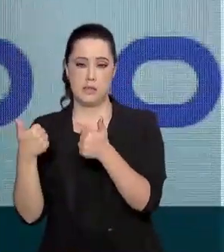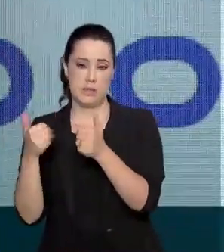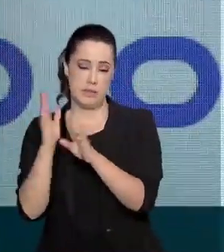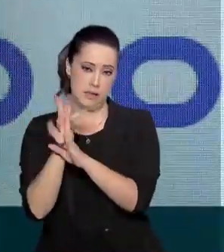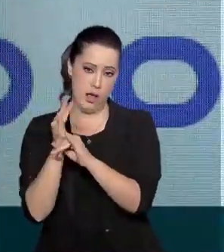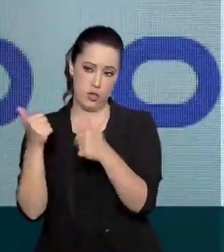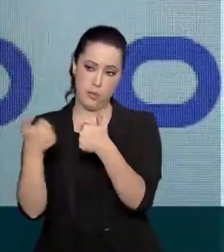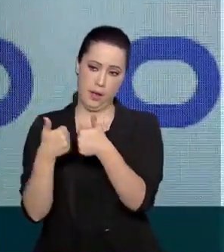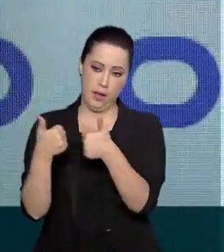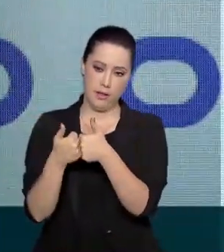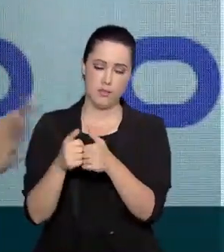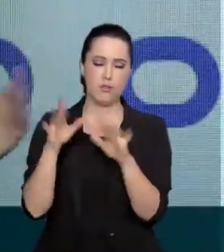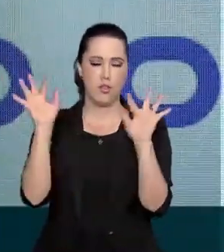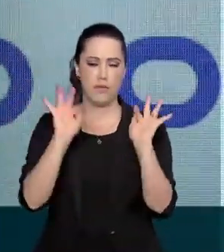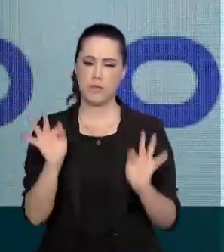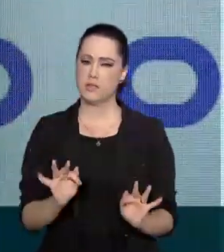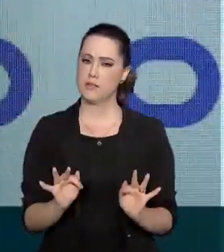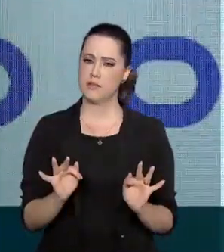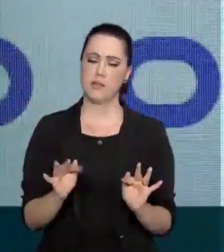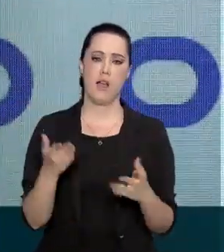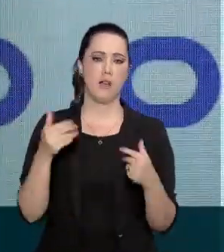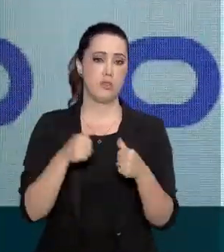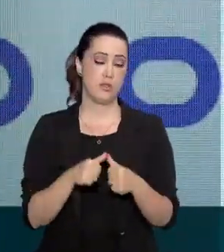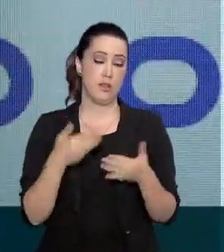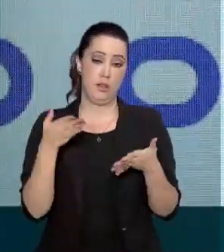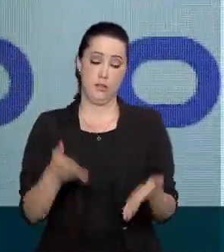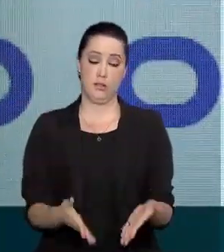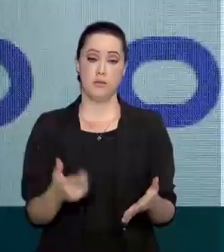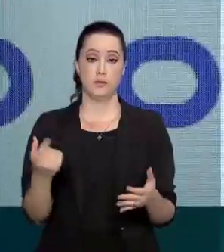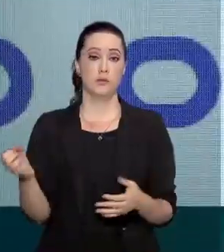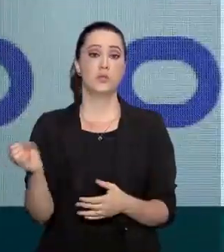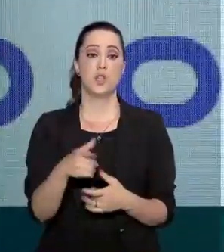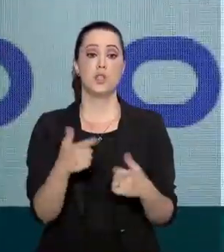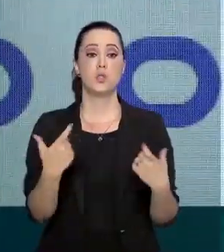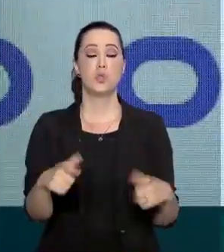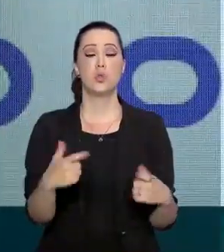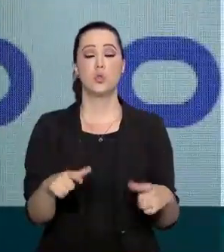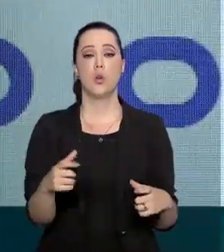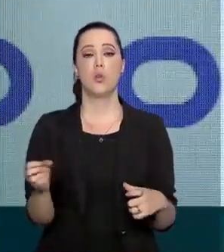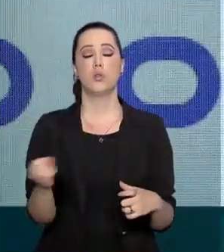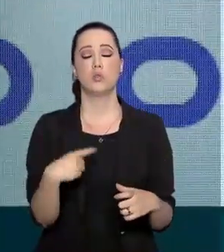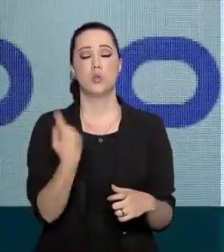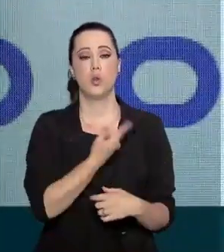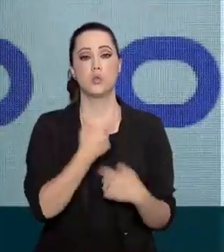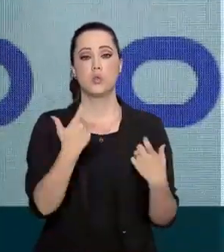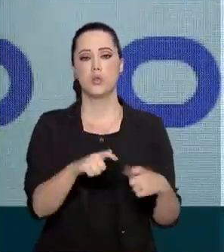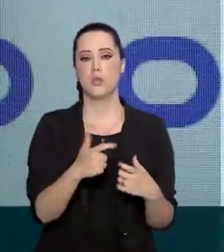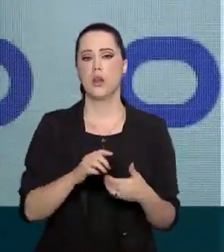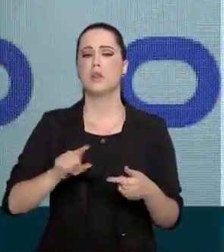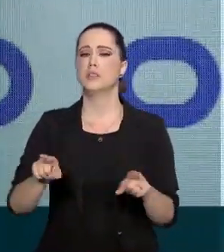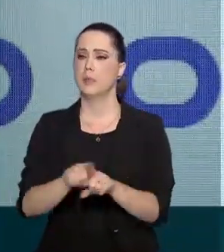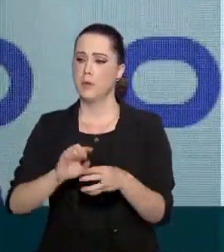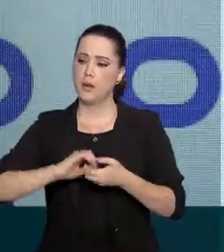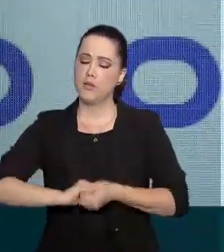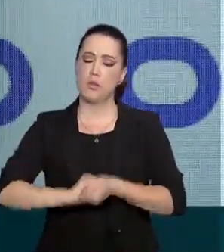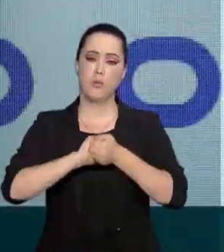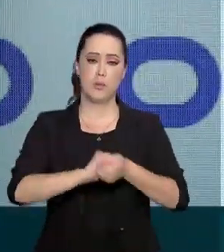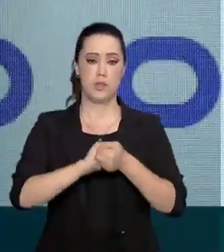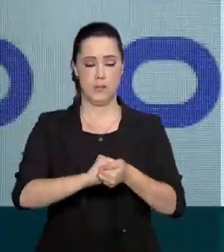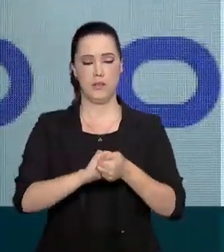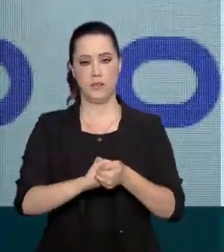uma satisfação, Bruno Covas, voltar aqui a esse nosso estado maravilhoso. Sem deixar de cumprimentar também o